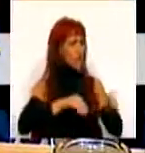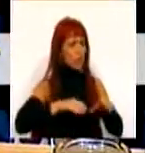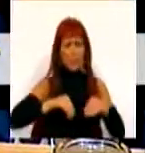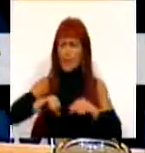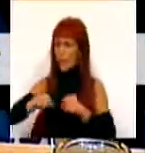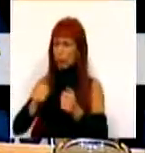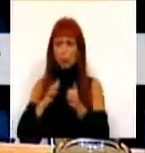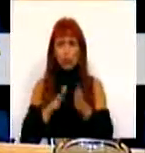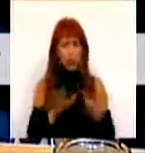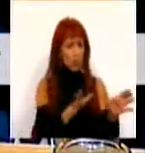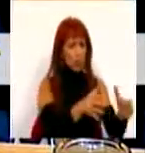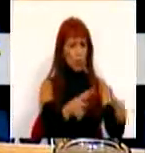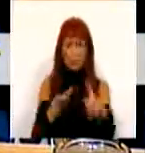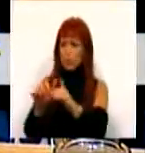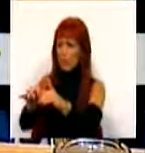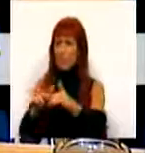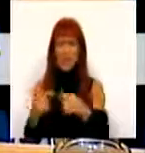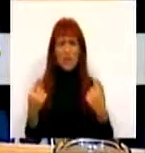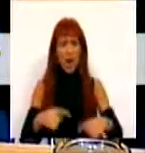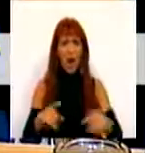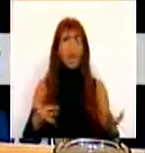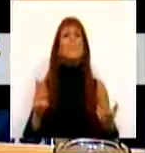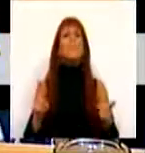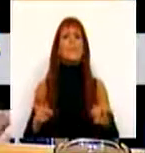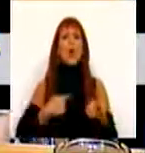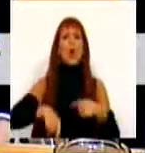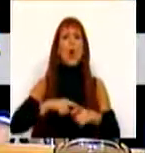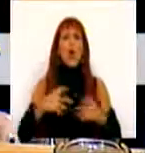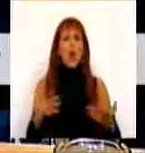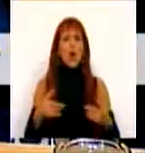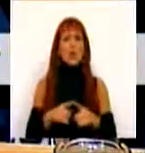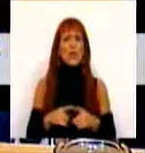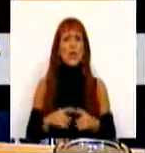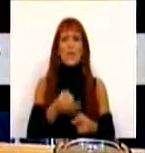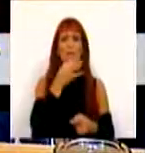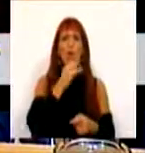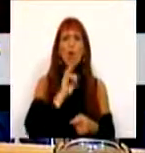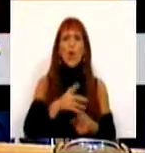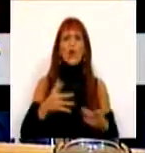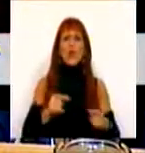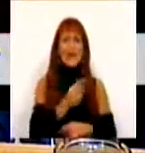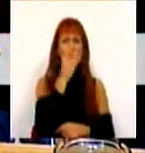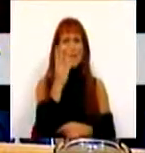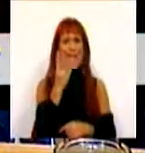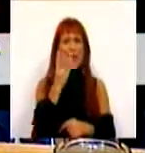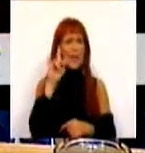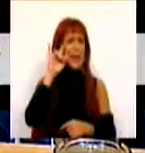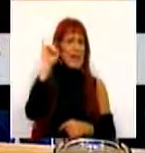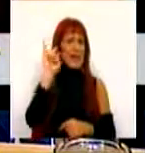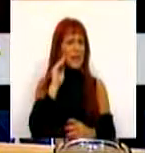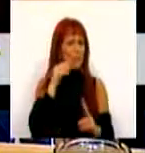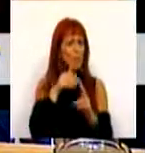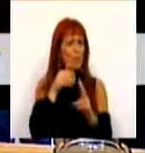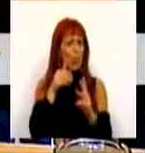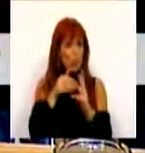por todos os grupos parlamentares, nós estamos a falar de três ideias